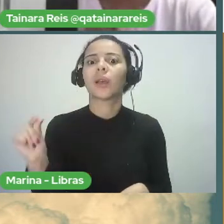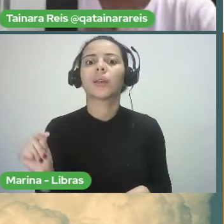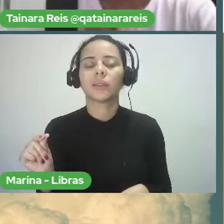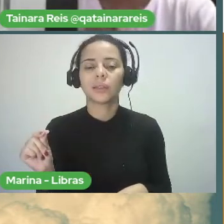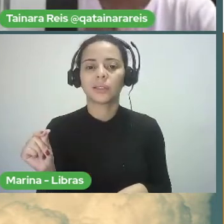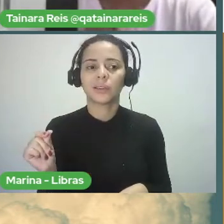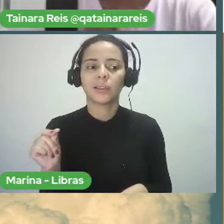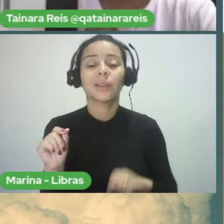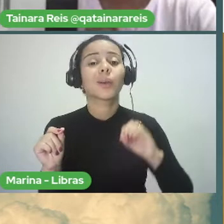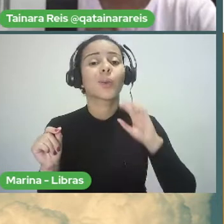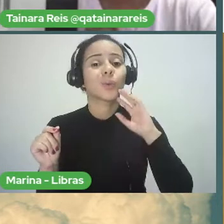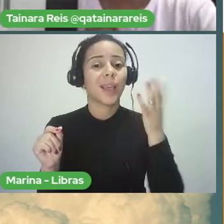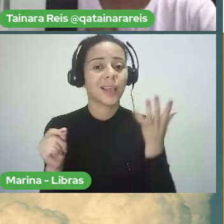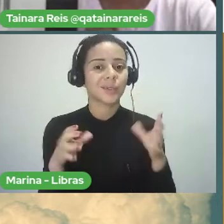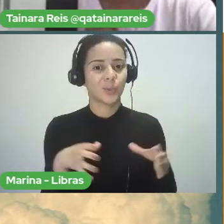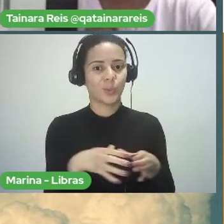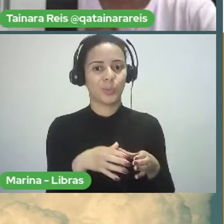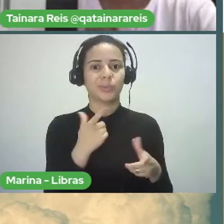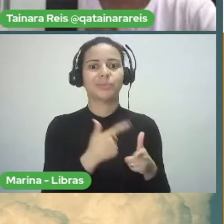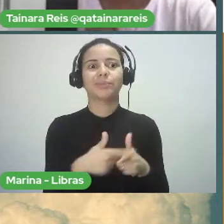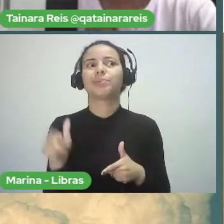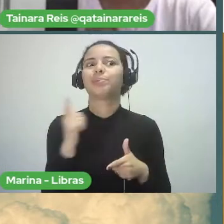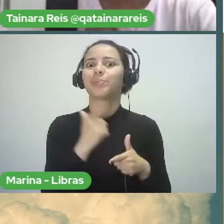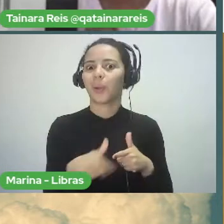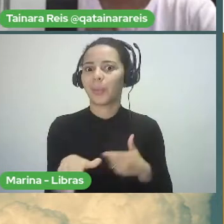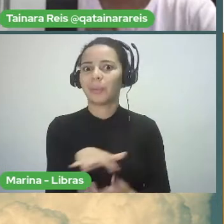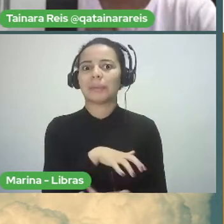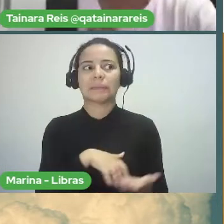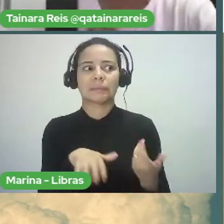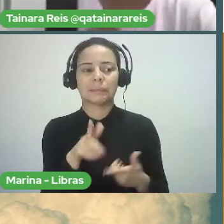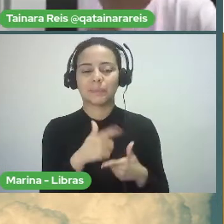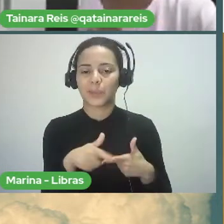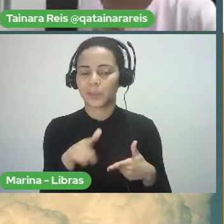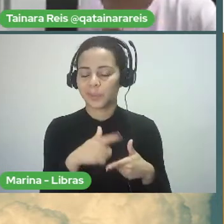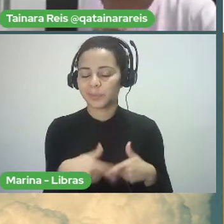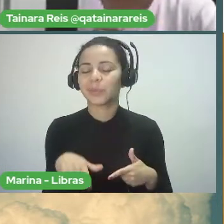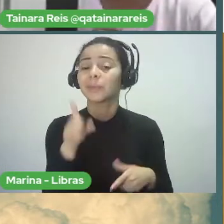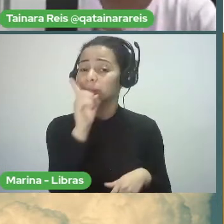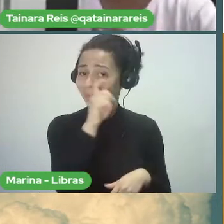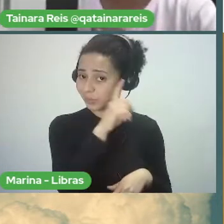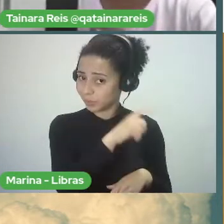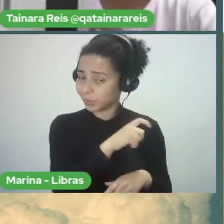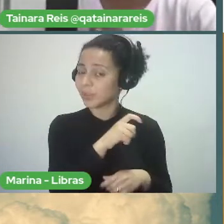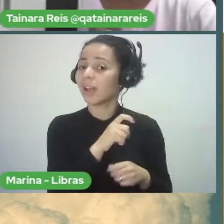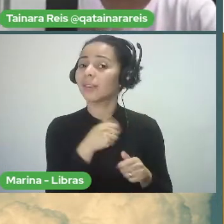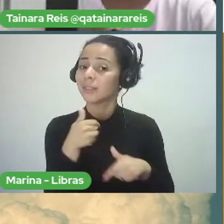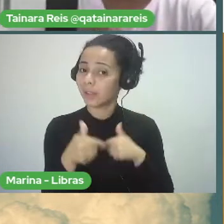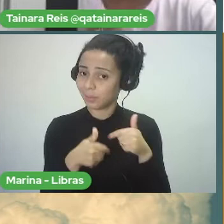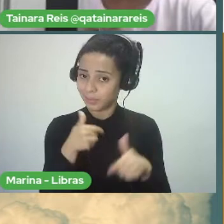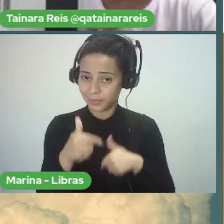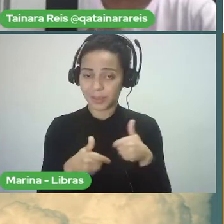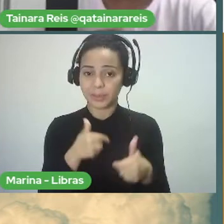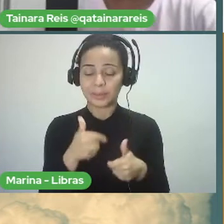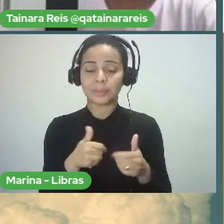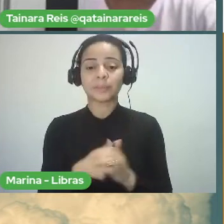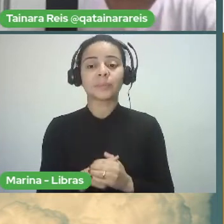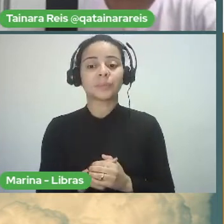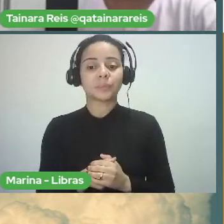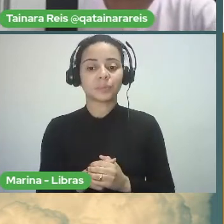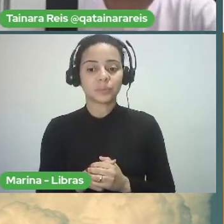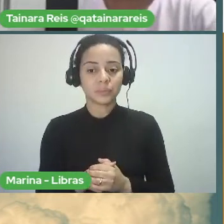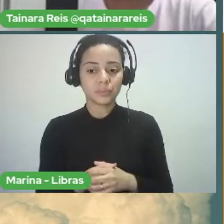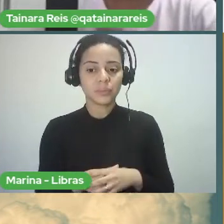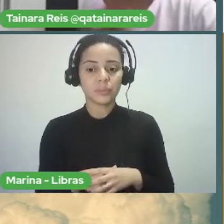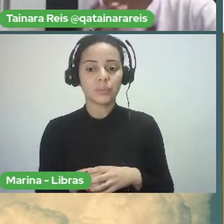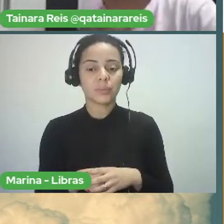ter um desfalque muito grande e aquilo pode prejudicar muito o andamento das atividades, certo? E se a gente der uma olhada